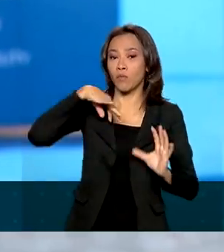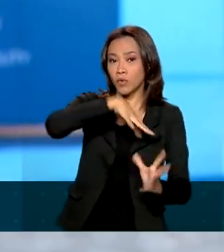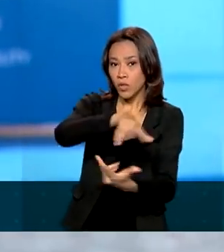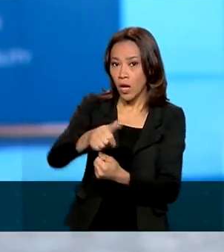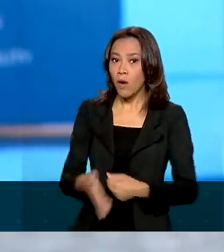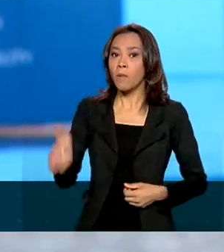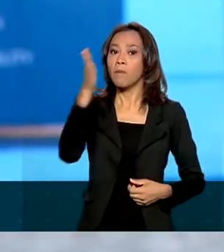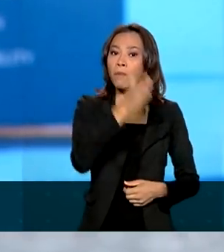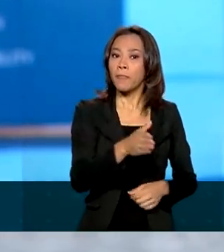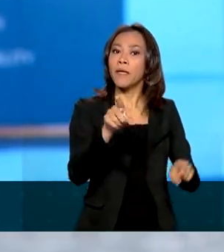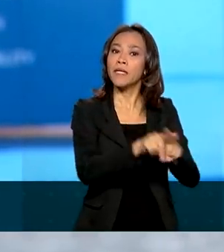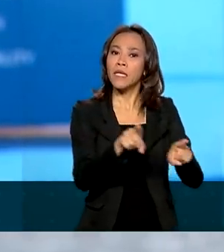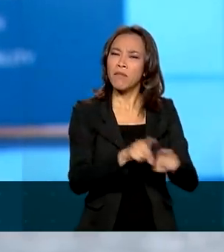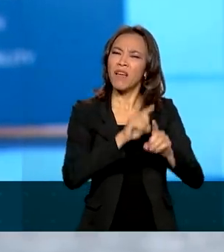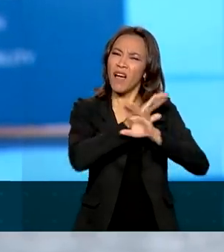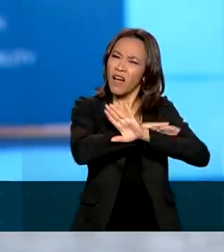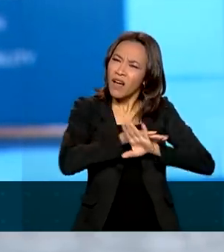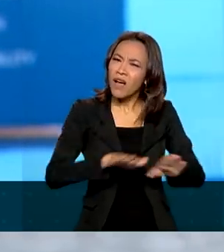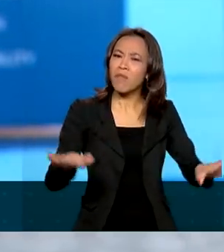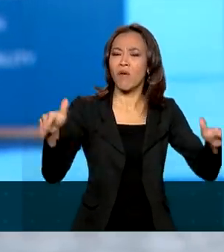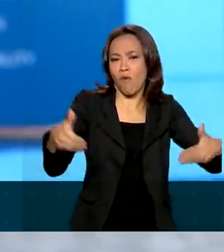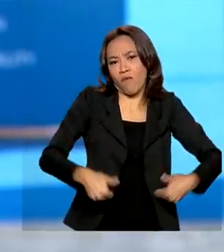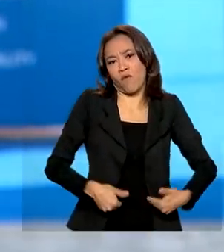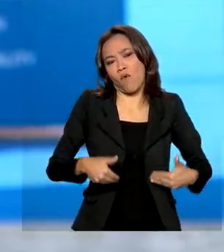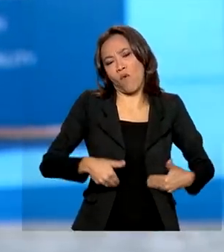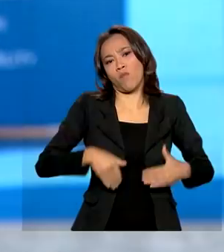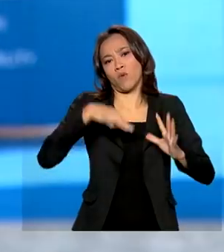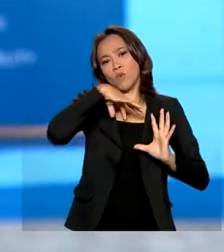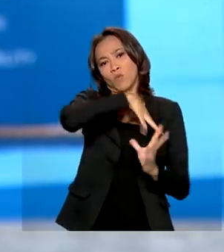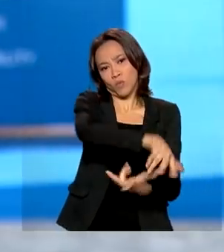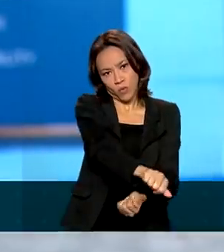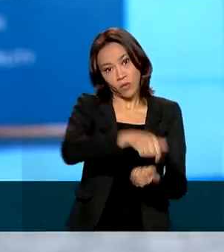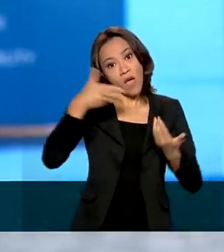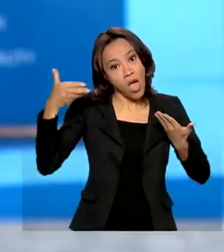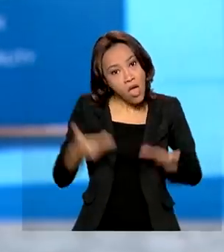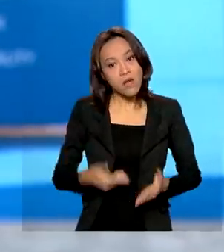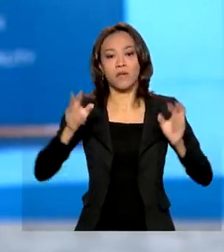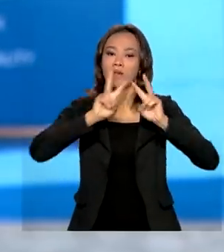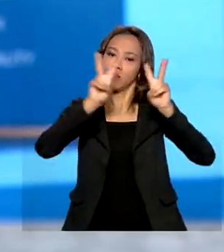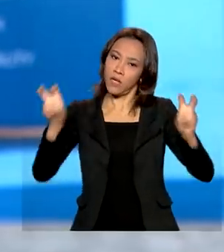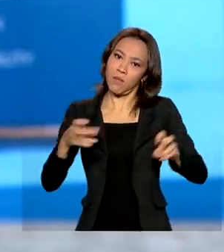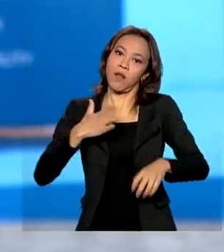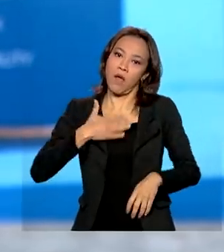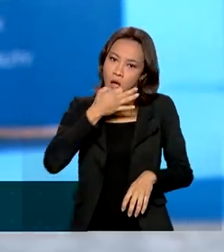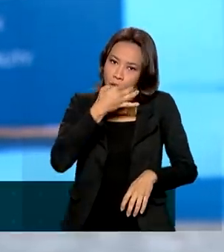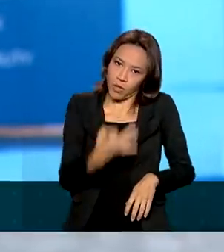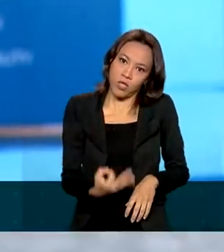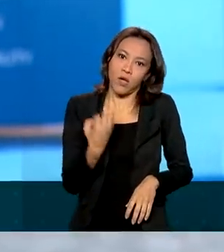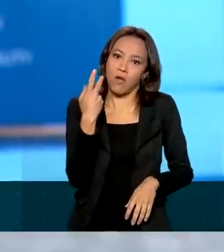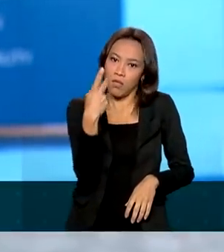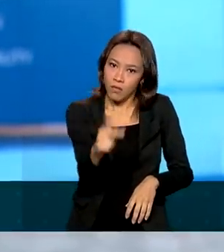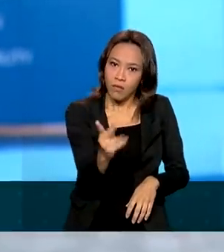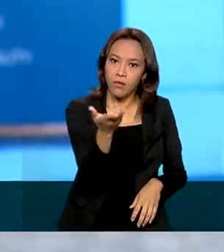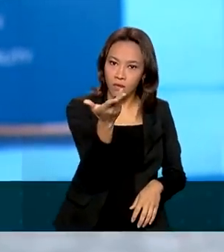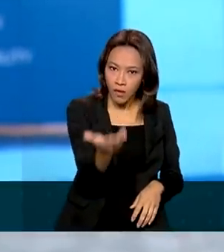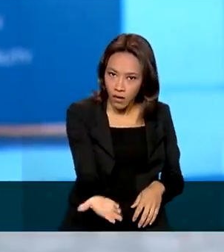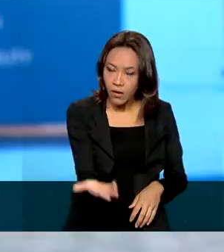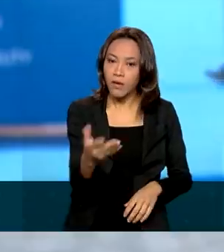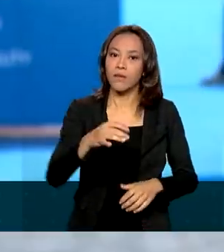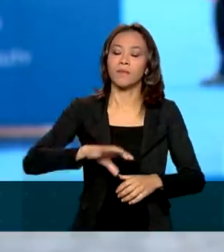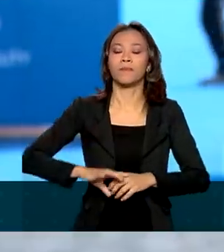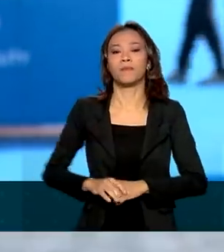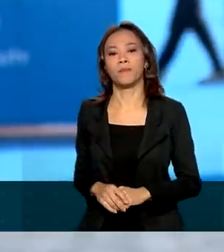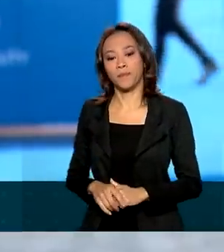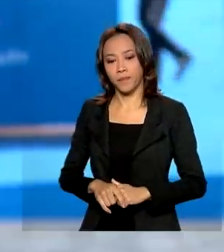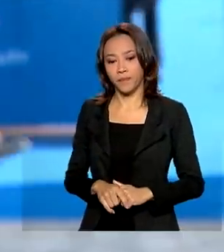lançar meios para acabar com a fome no mundo esta devia ser agenda do G20 para ela até que eles